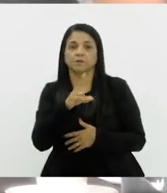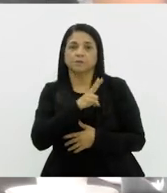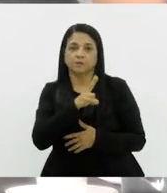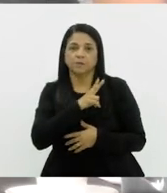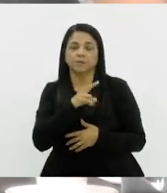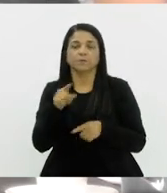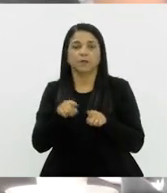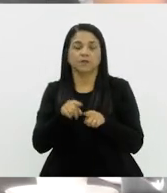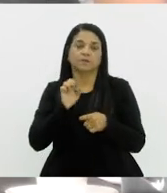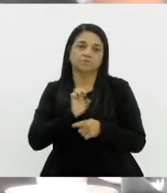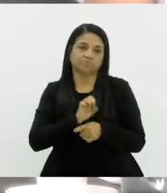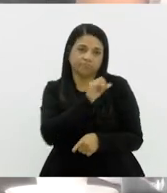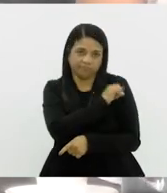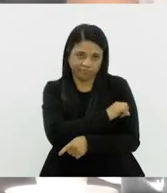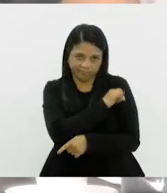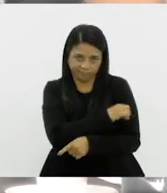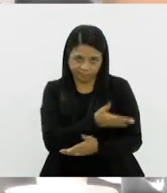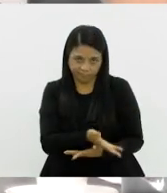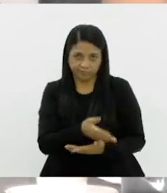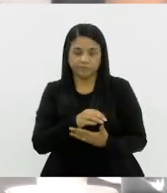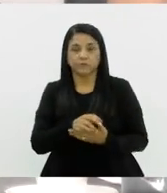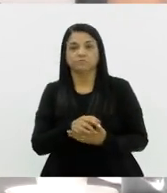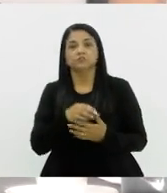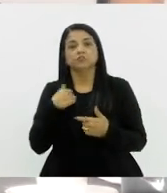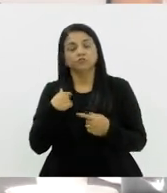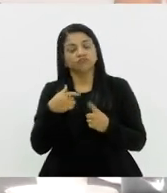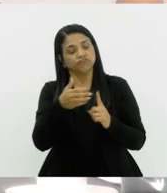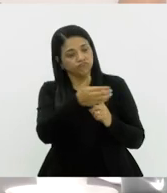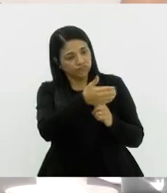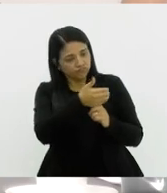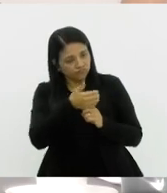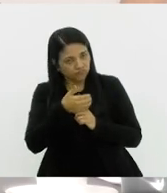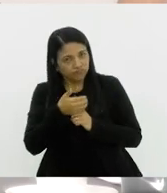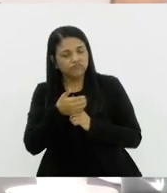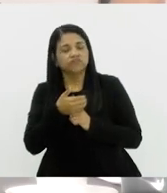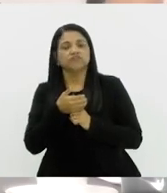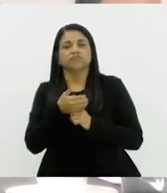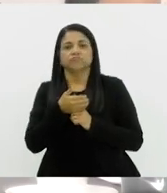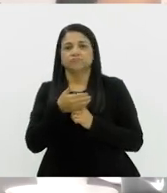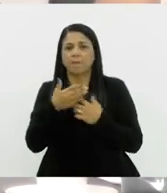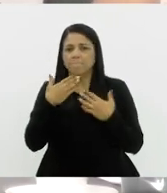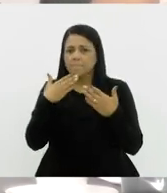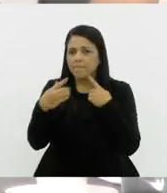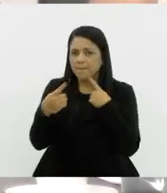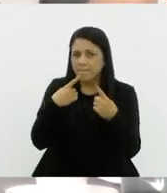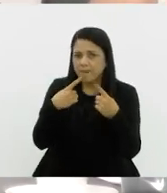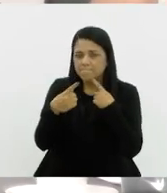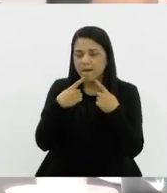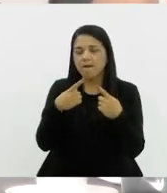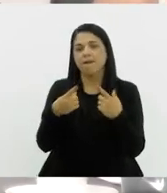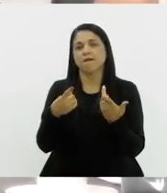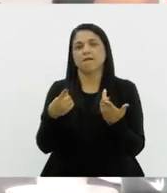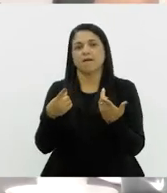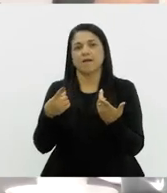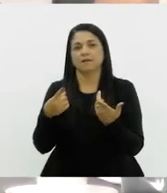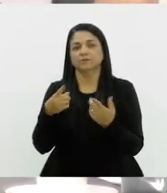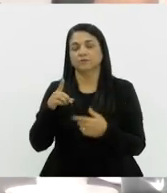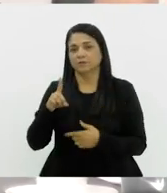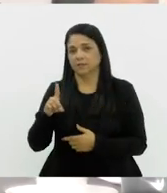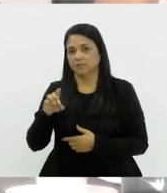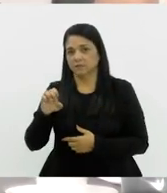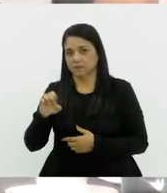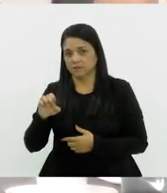cidade do Rio de Janeiro. Então, nós tivemos uma acolhida muito boa por parte do